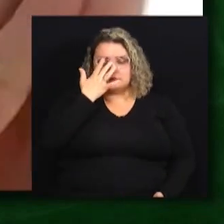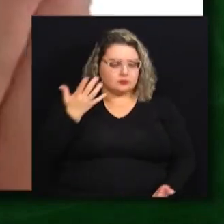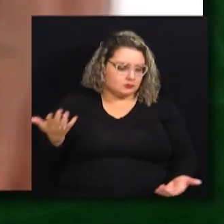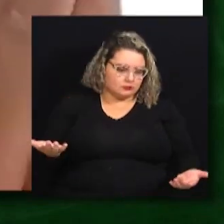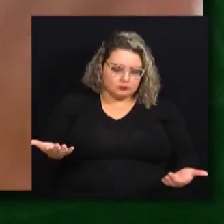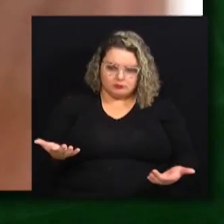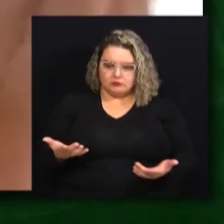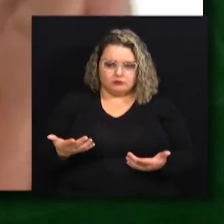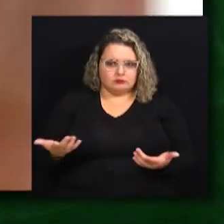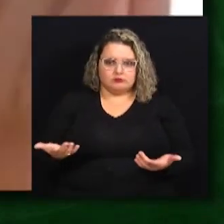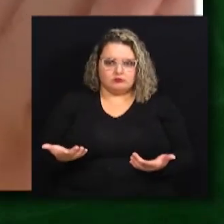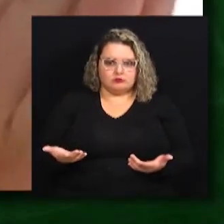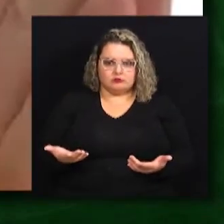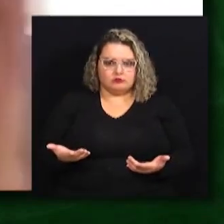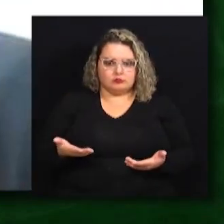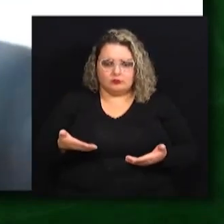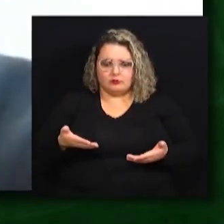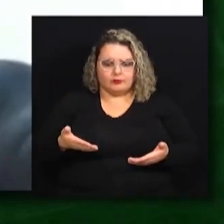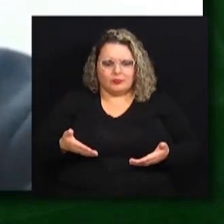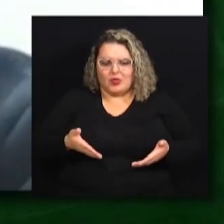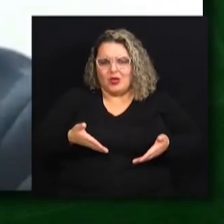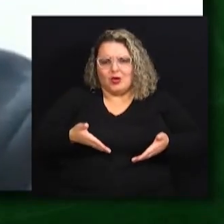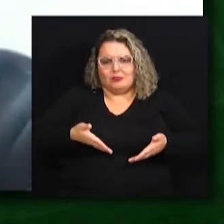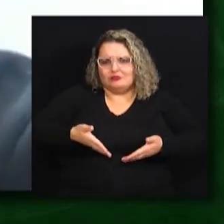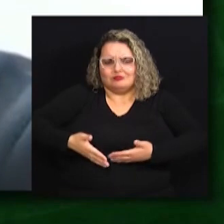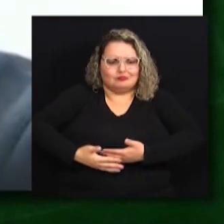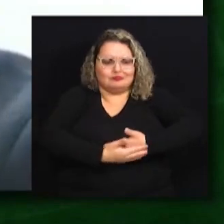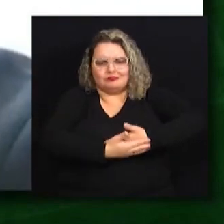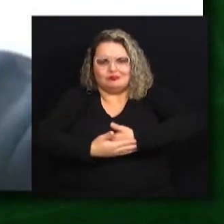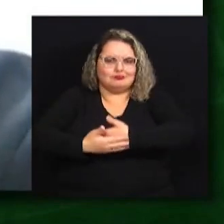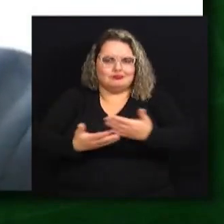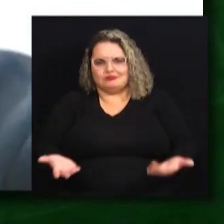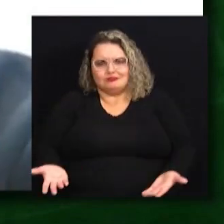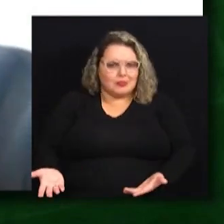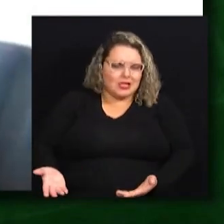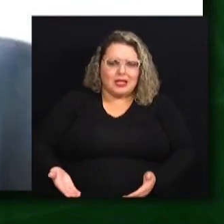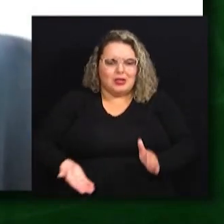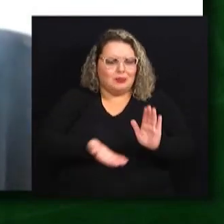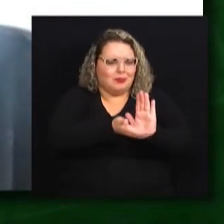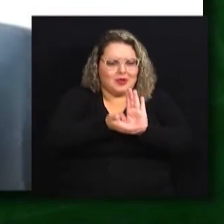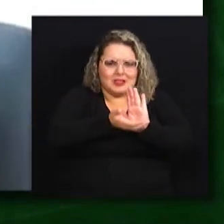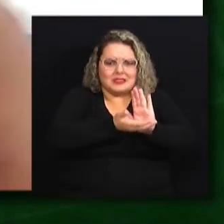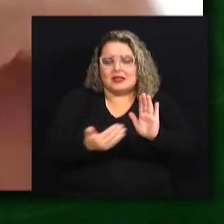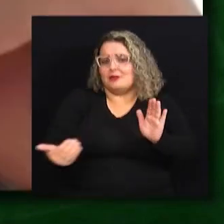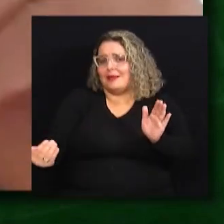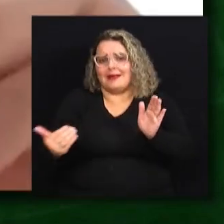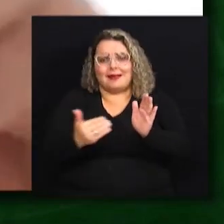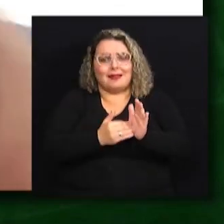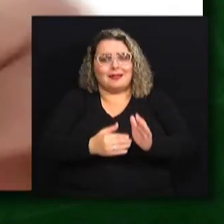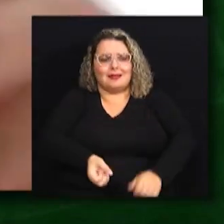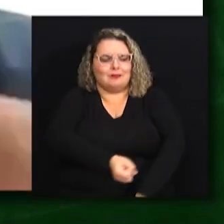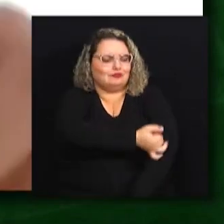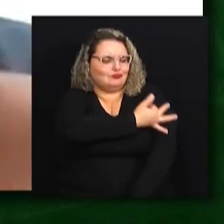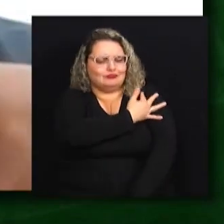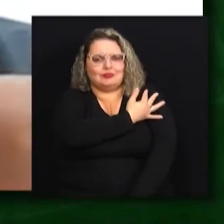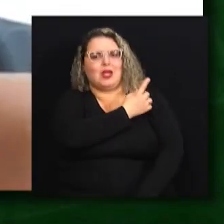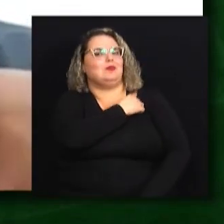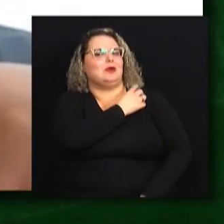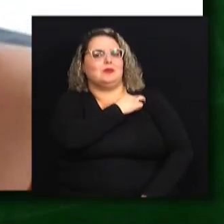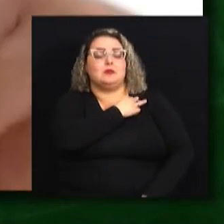de 2-3 pontos no máximo de diferença. Bom, os campineiros então começaram com um tropeço,